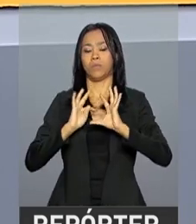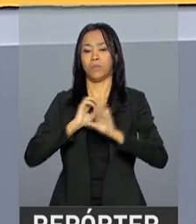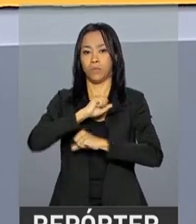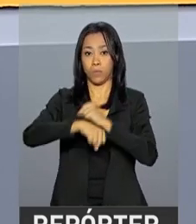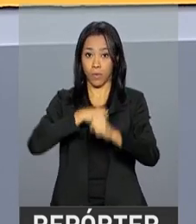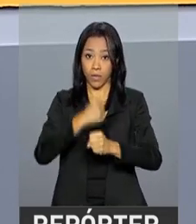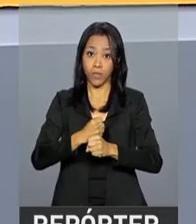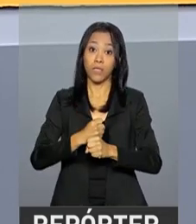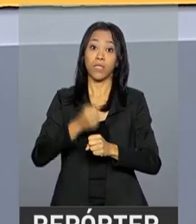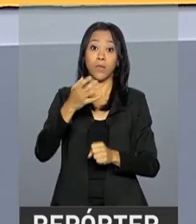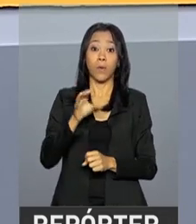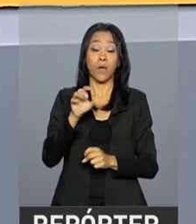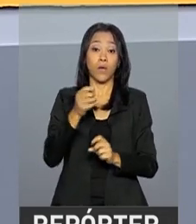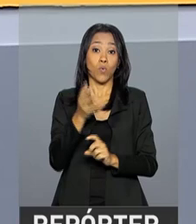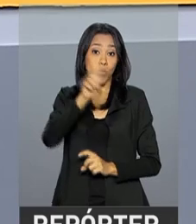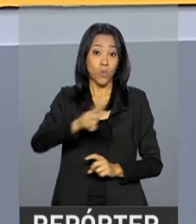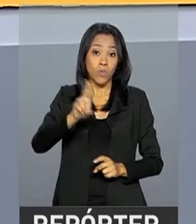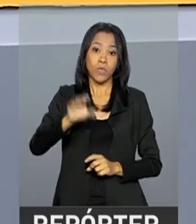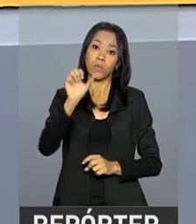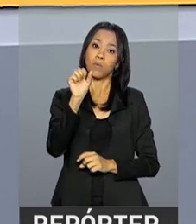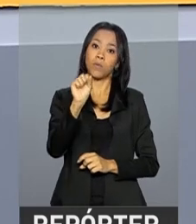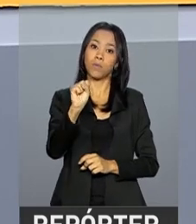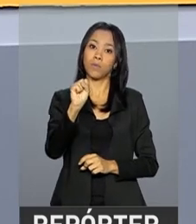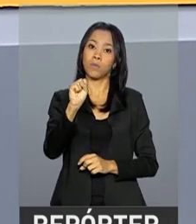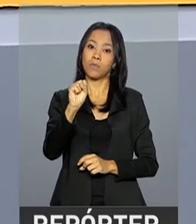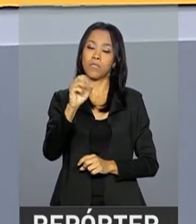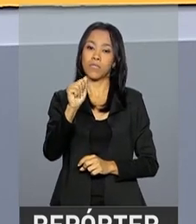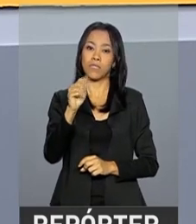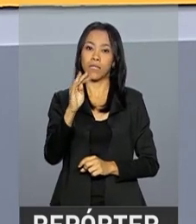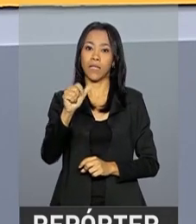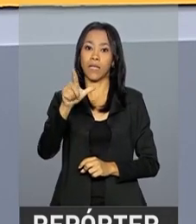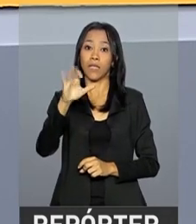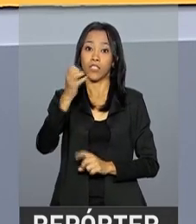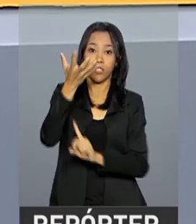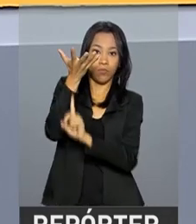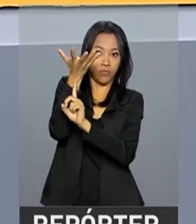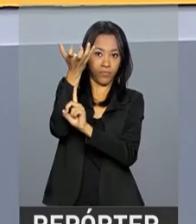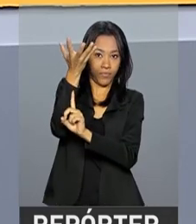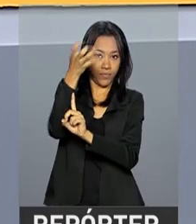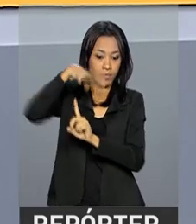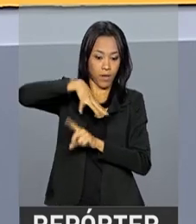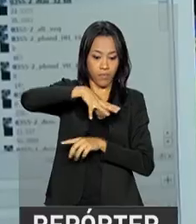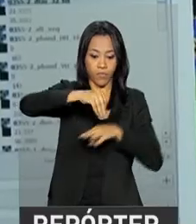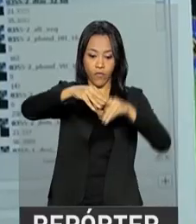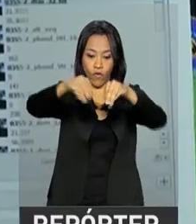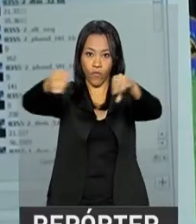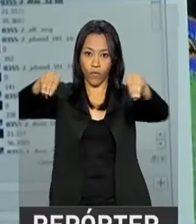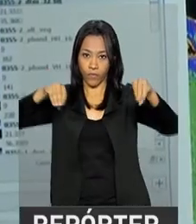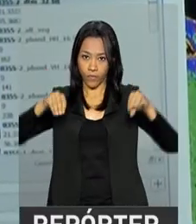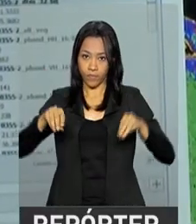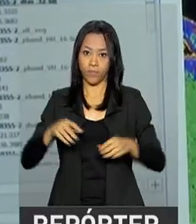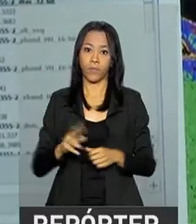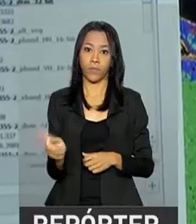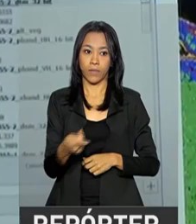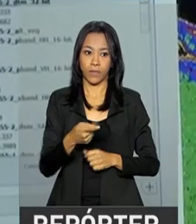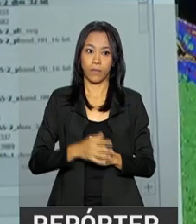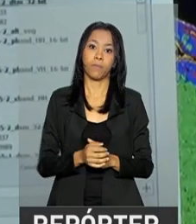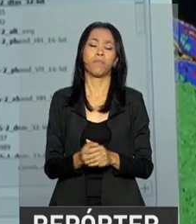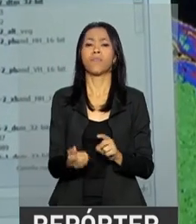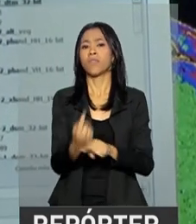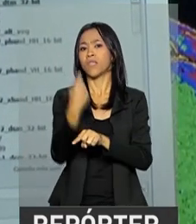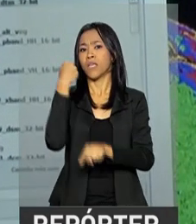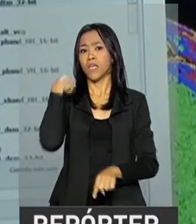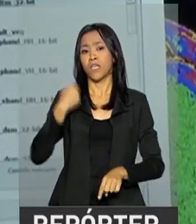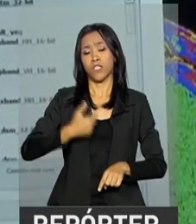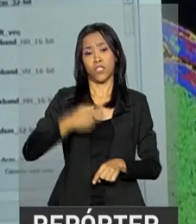capta imagens que apontam focos de devastação na floresta amazônica desde novembro de